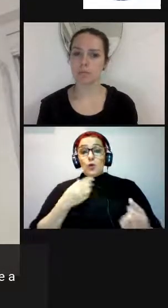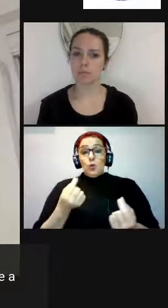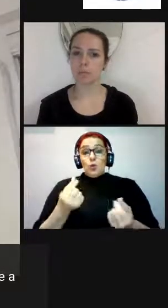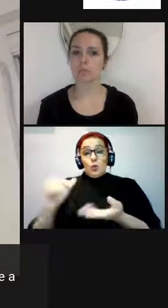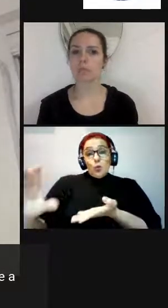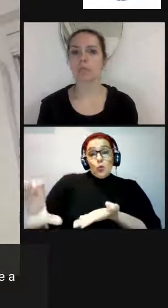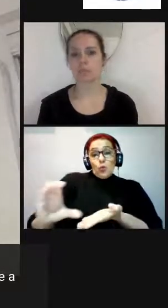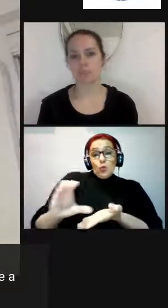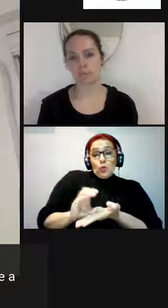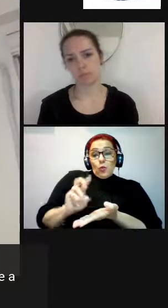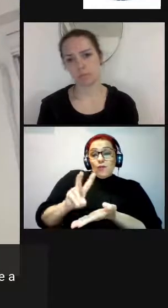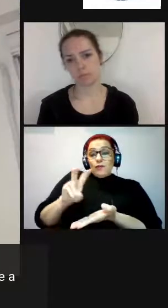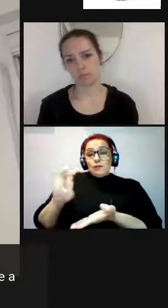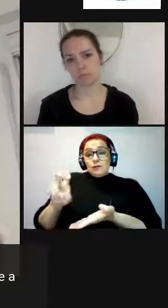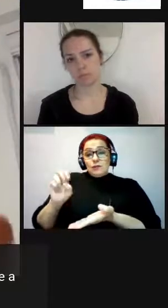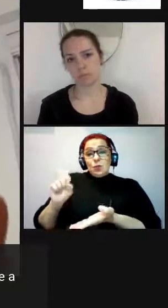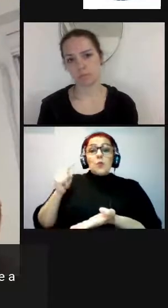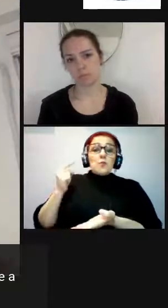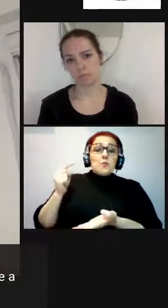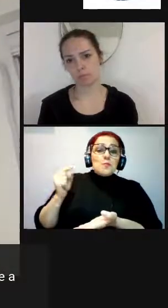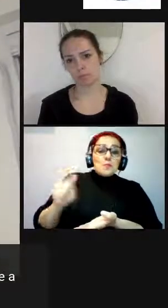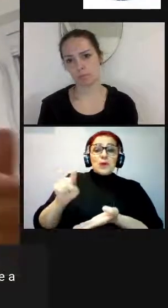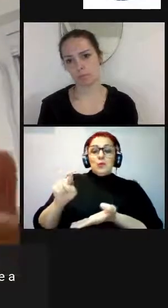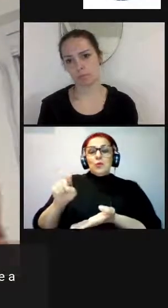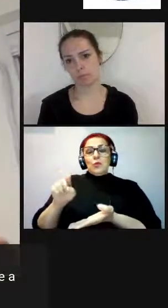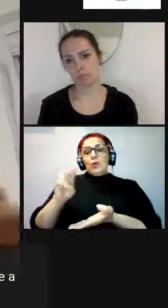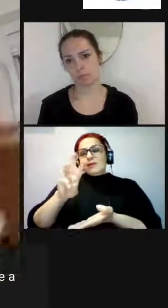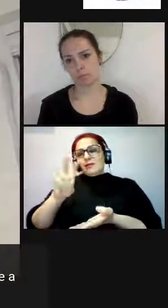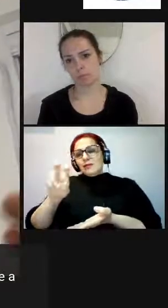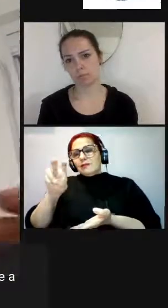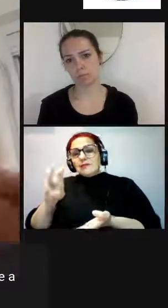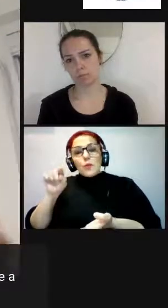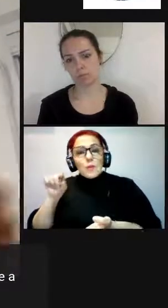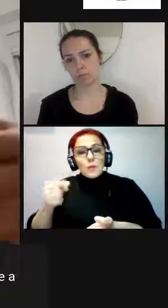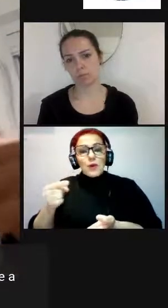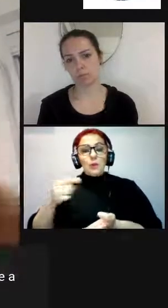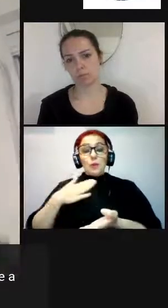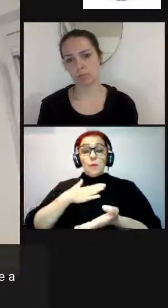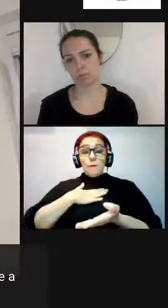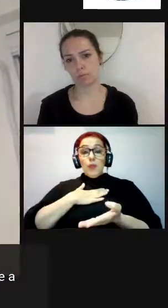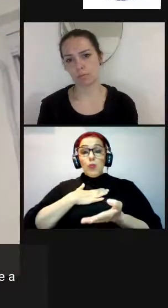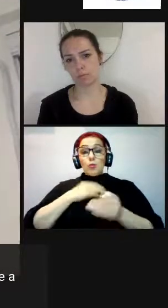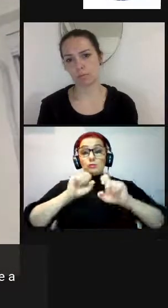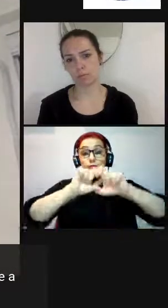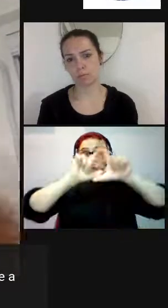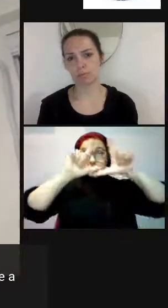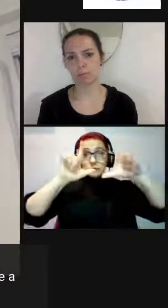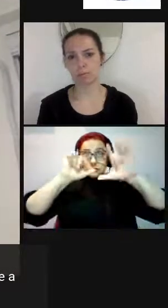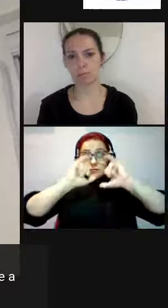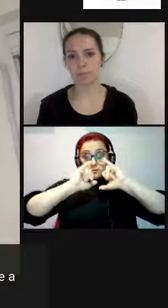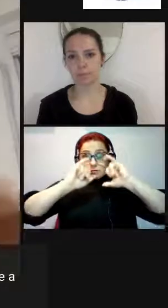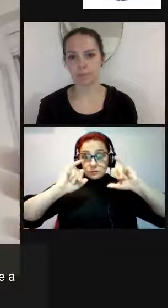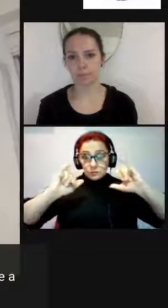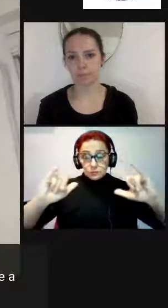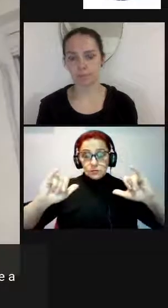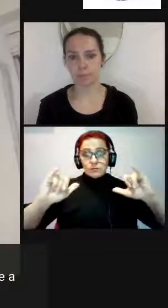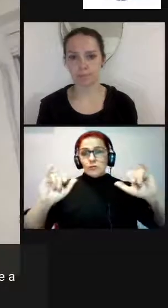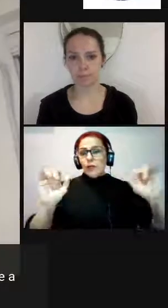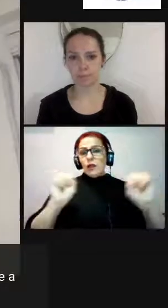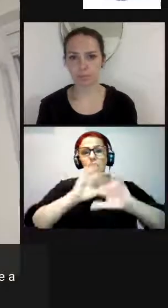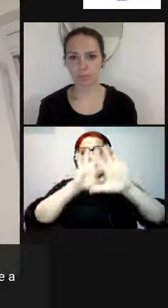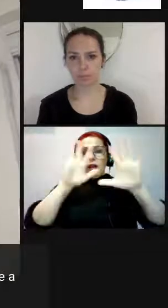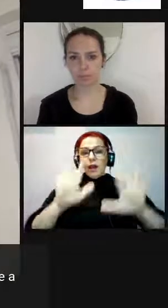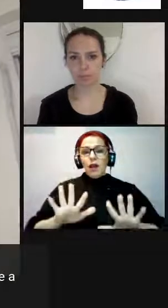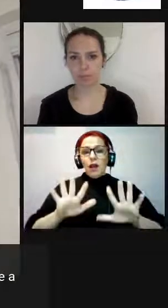problema simples da minha comunidade aqui e o próprio fato de eu taria com meu portfólio é um portfólio amplo bem dinâmico e bem